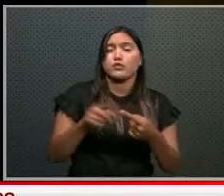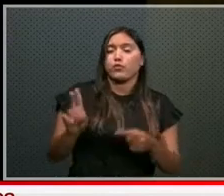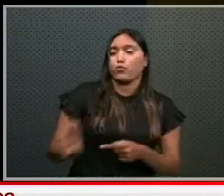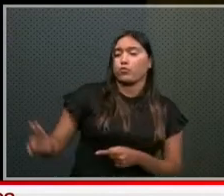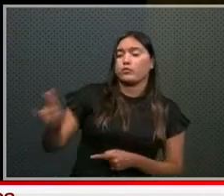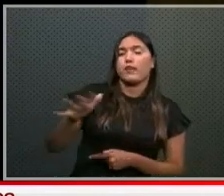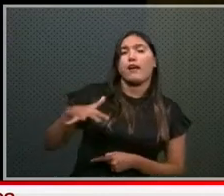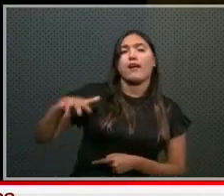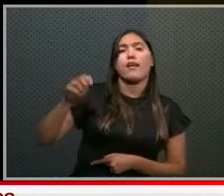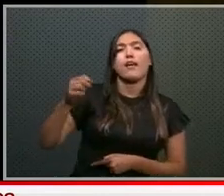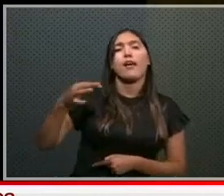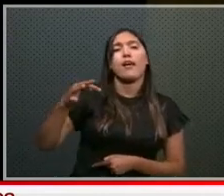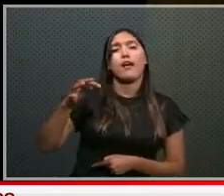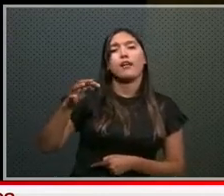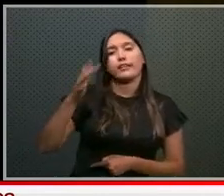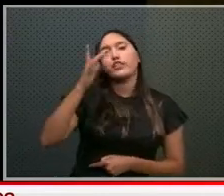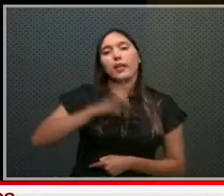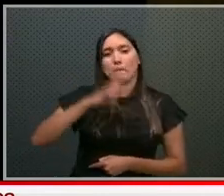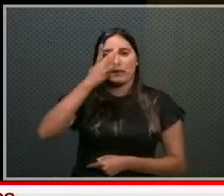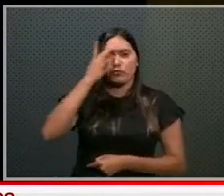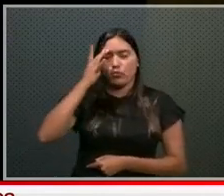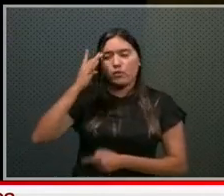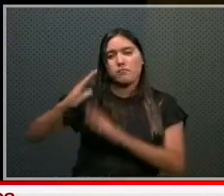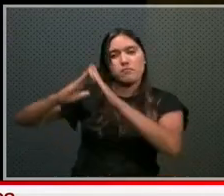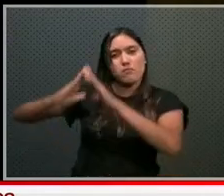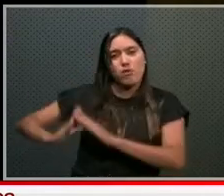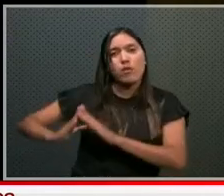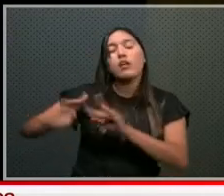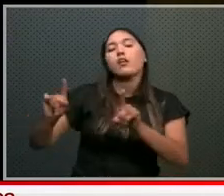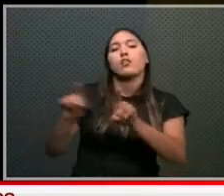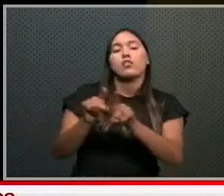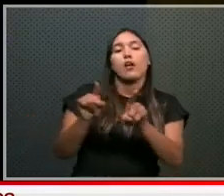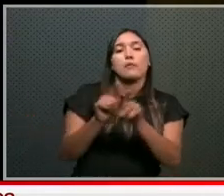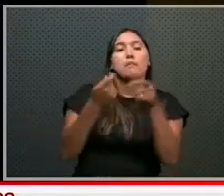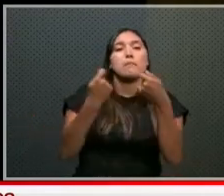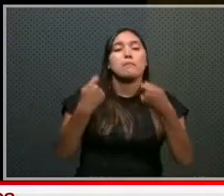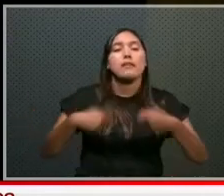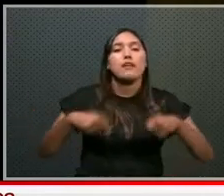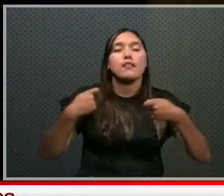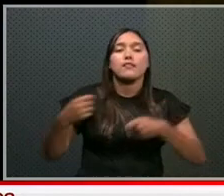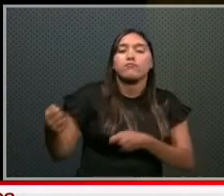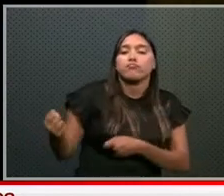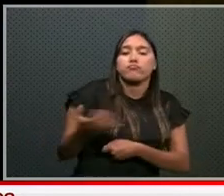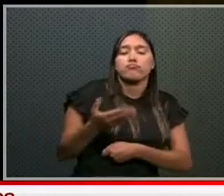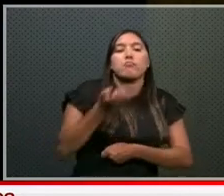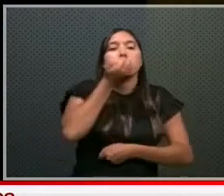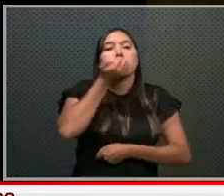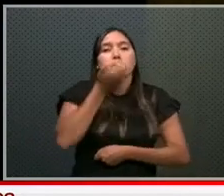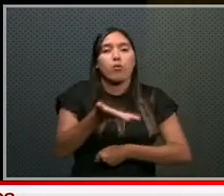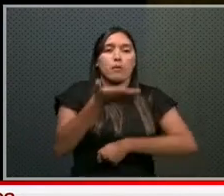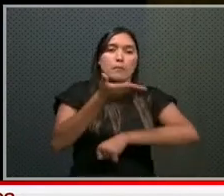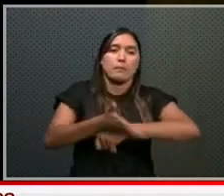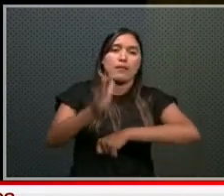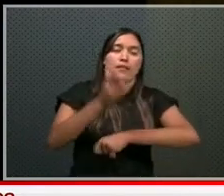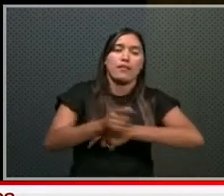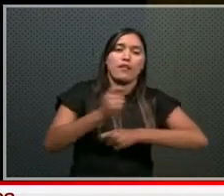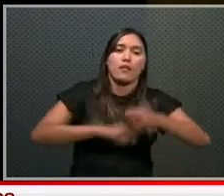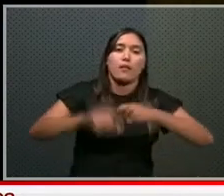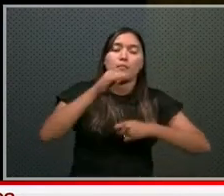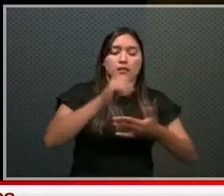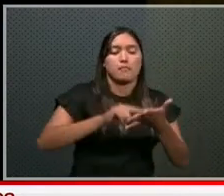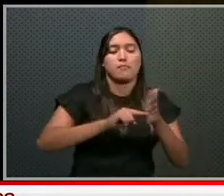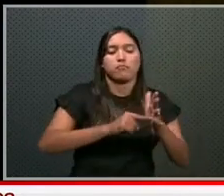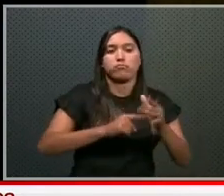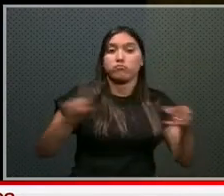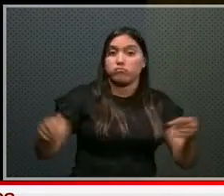áreas de antropizadas e desmatadas mediante a utilização de boas práticas agronômicas conhecemos elas mecanização aderente